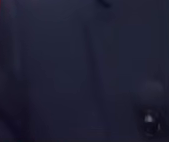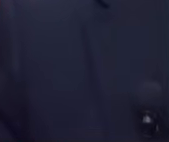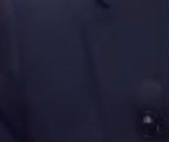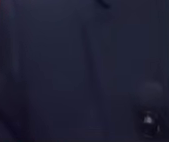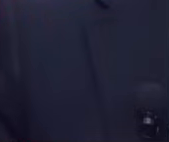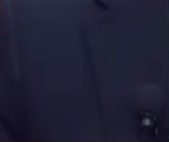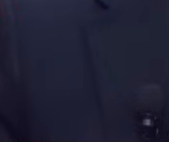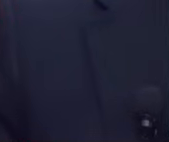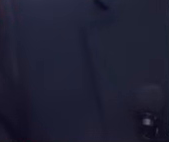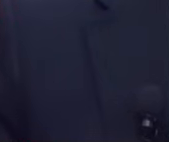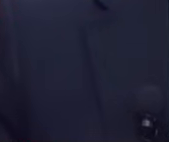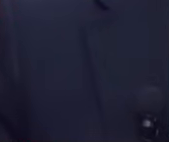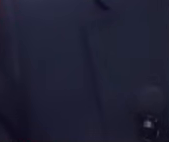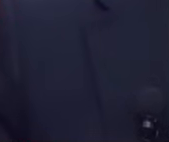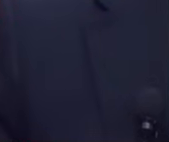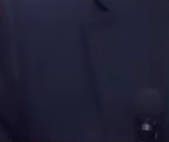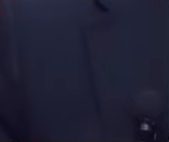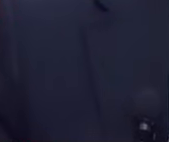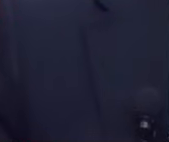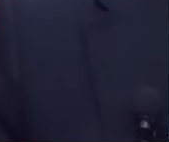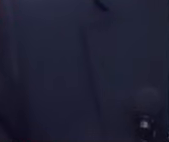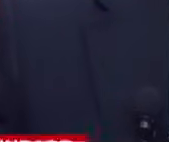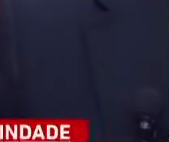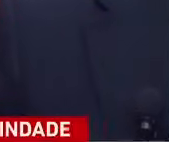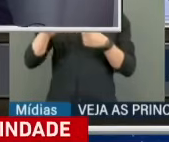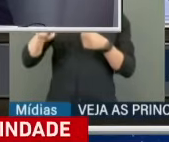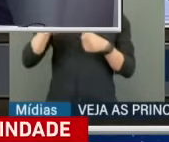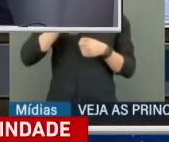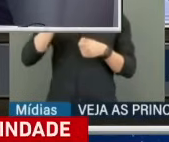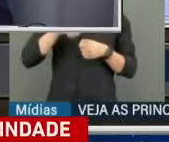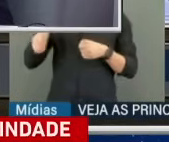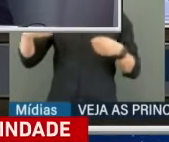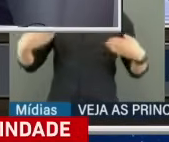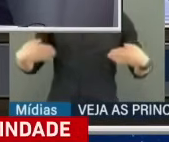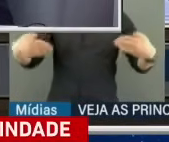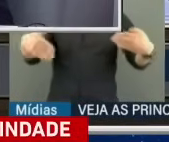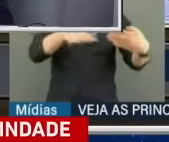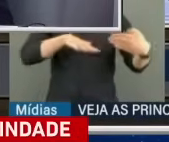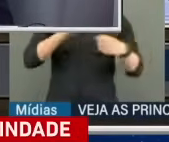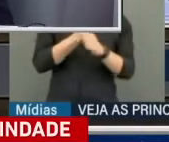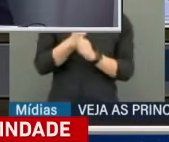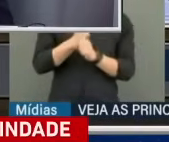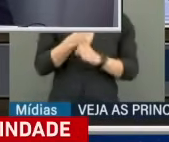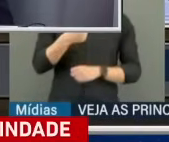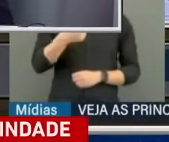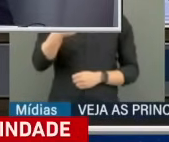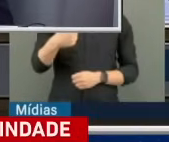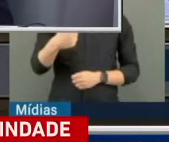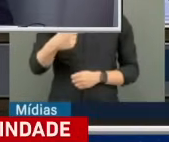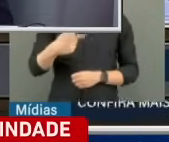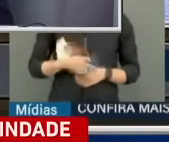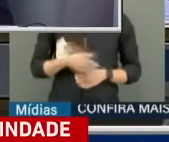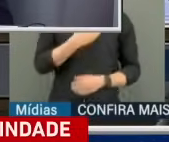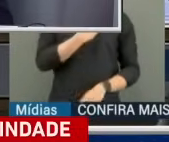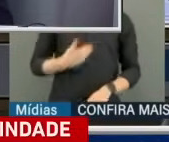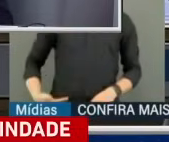preciso saber de quem é a responsabilidade. No dia 8 de janeiro estavam lá pessoas pagas para defender